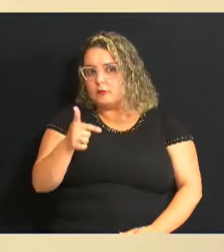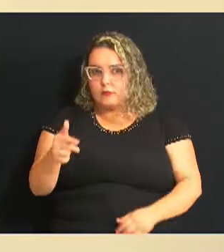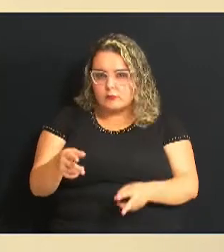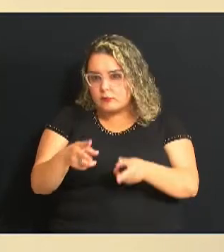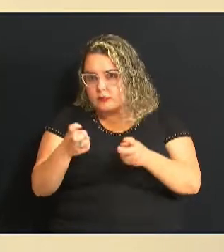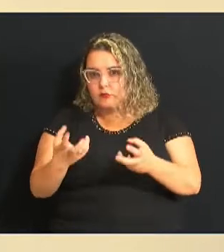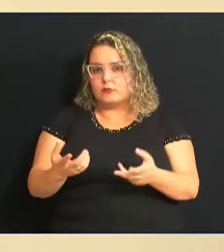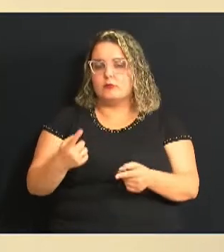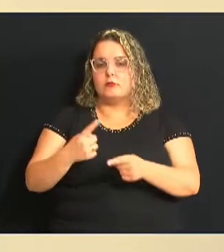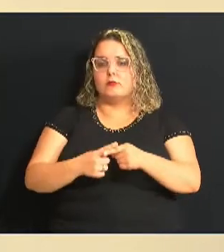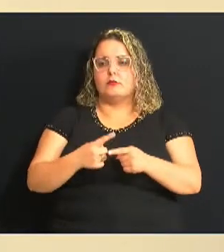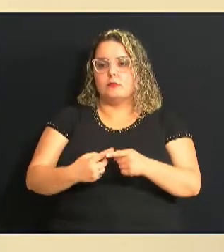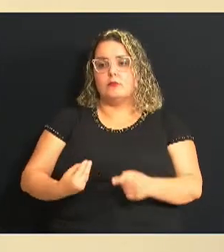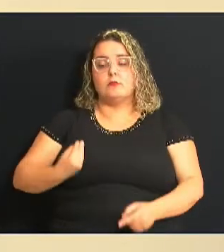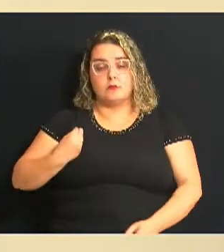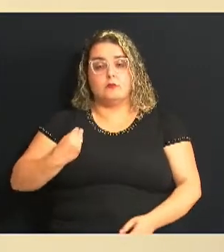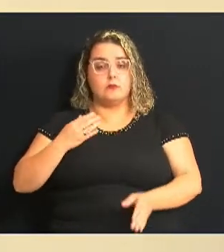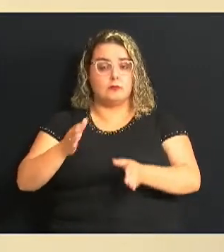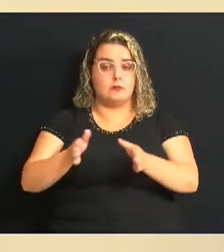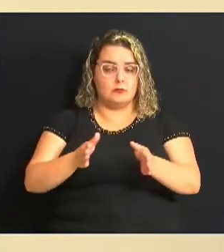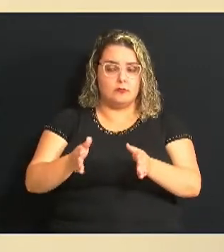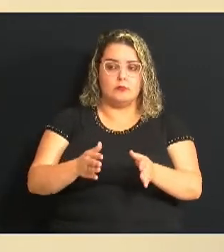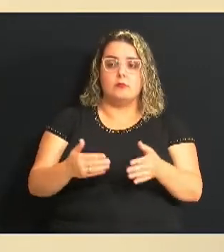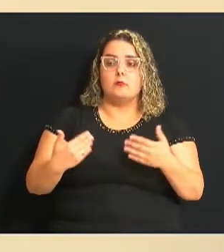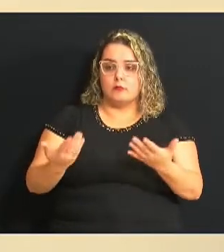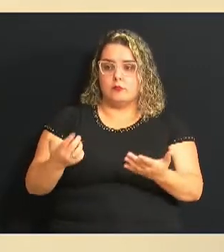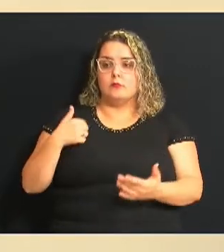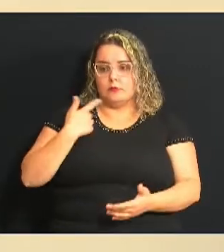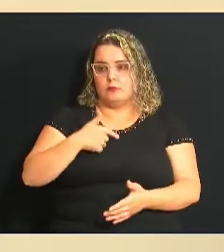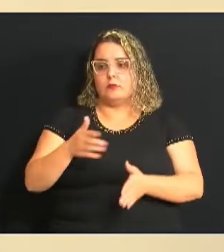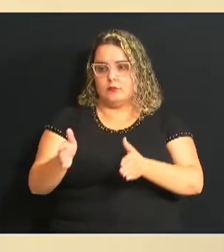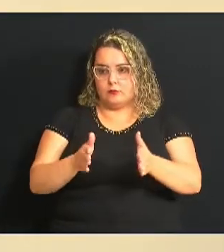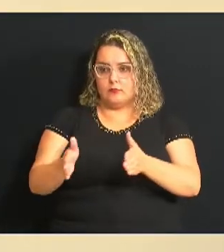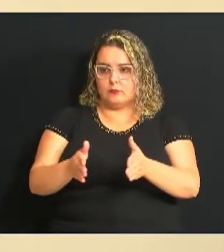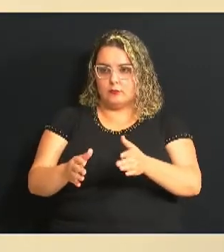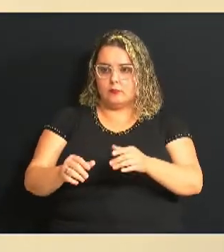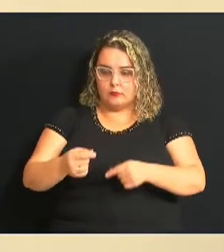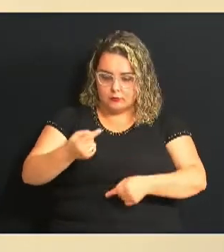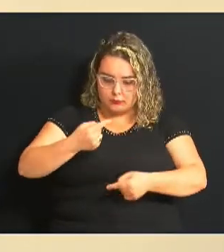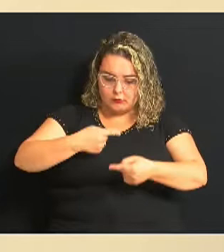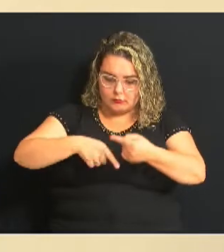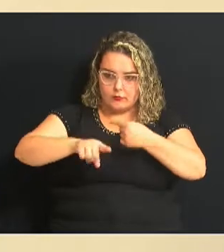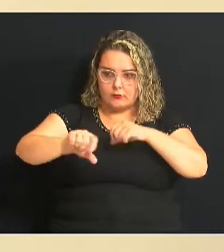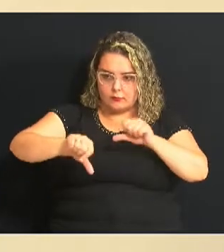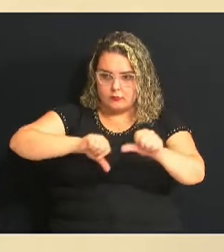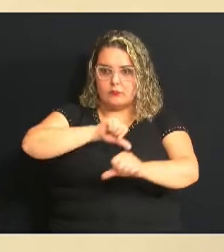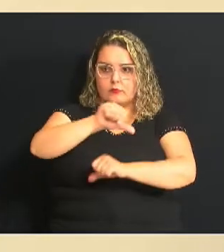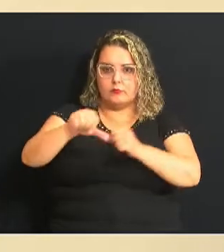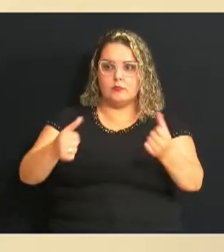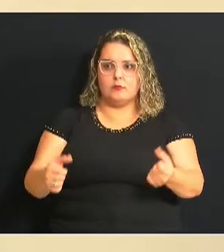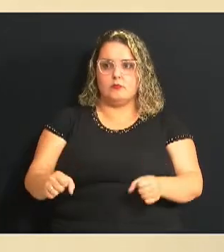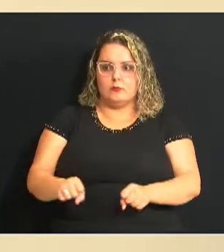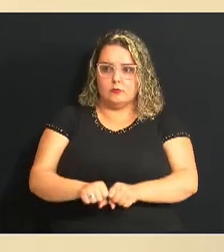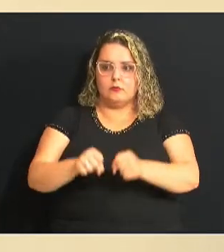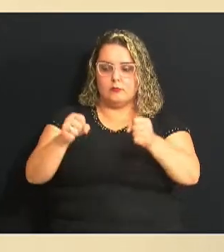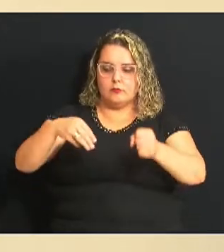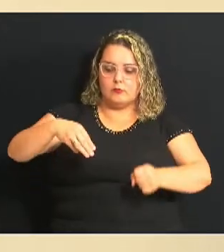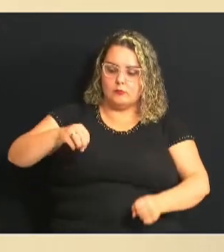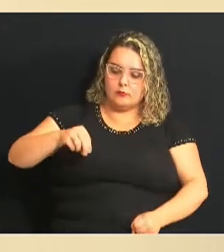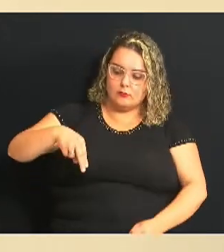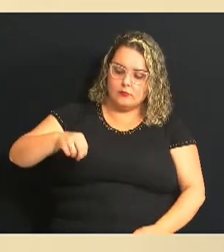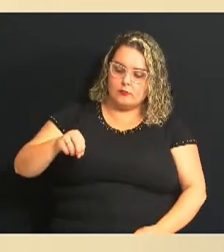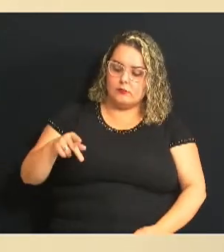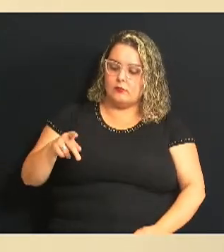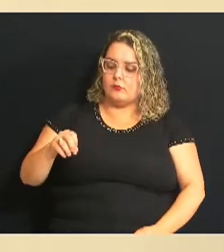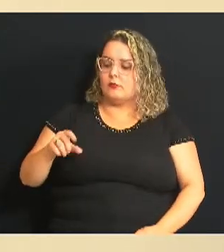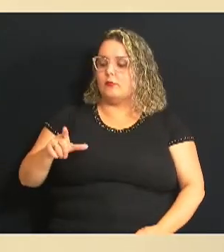gente está vivenciando esse momento, mas nós estamos passando por uma revolução em termos de quebra de monopólio da